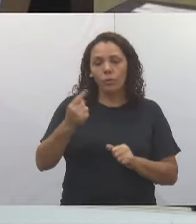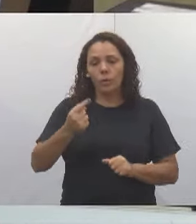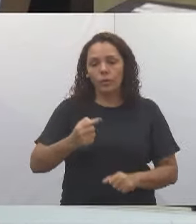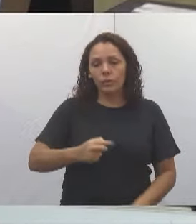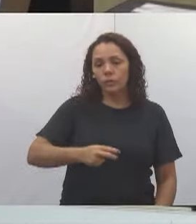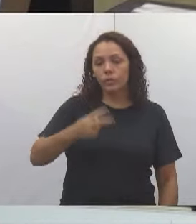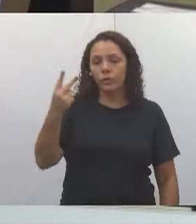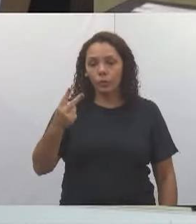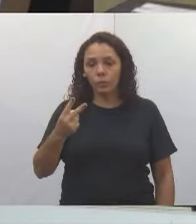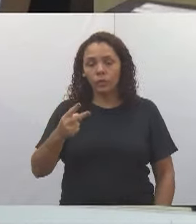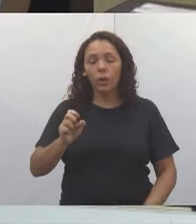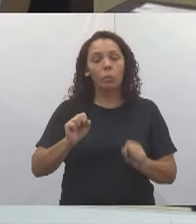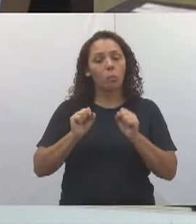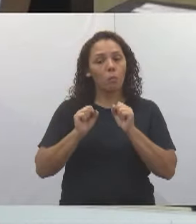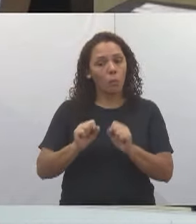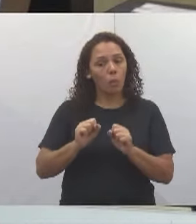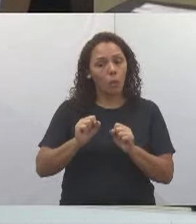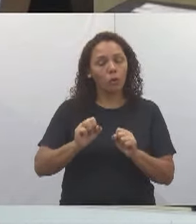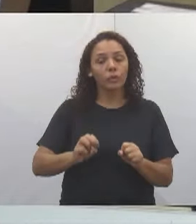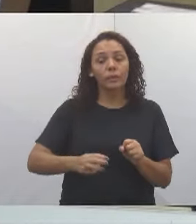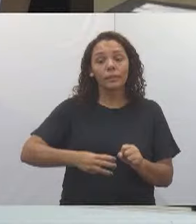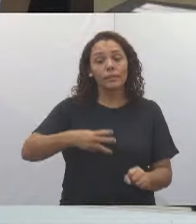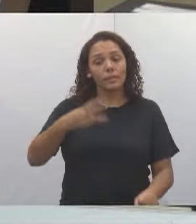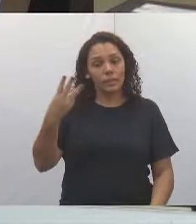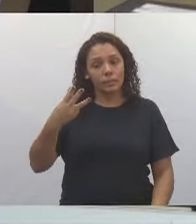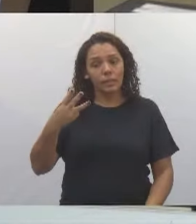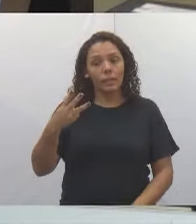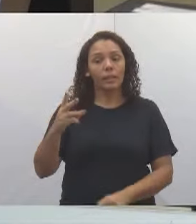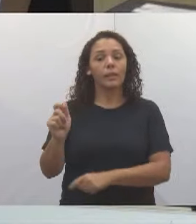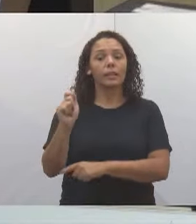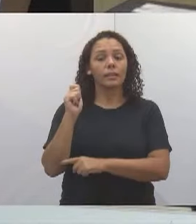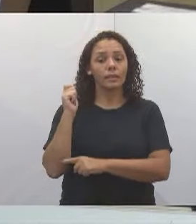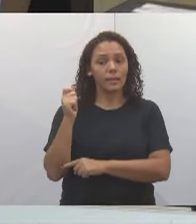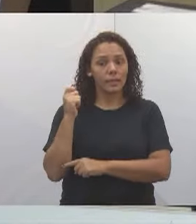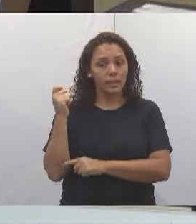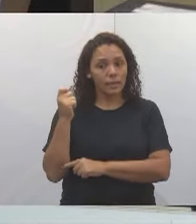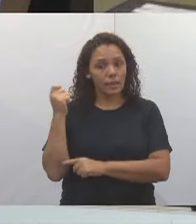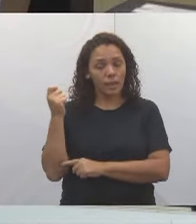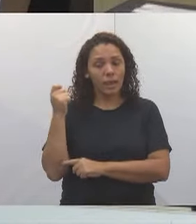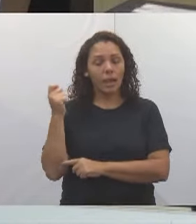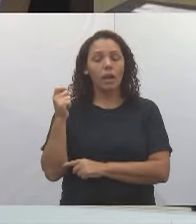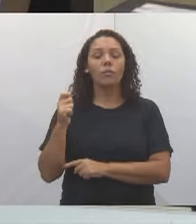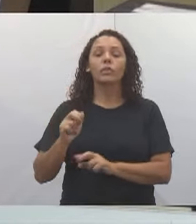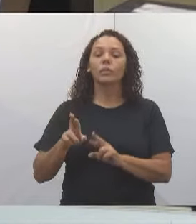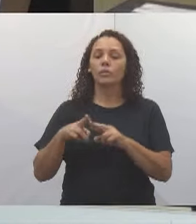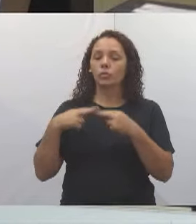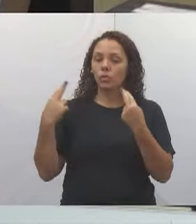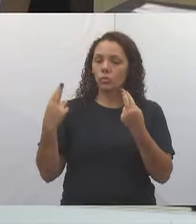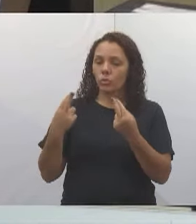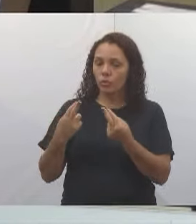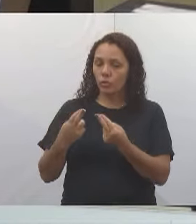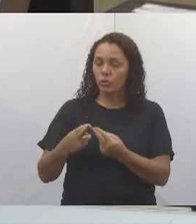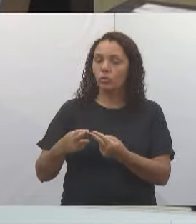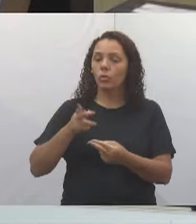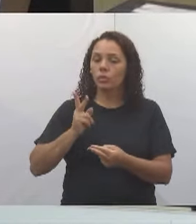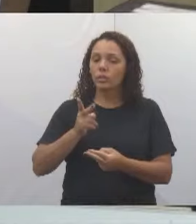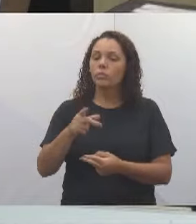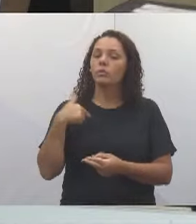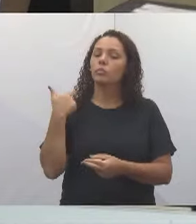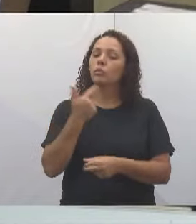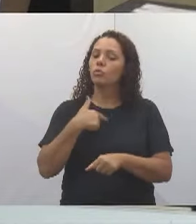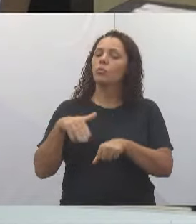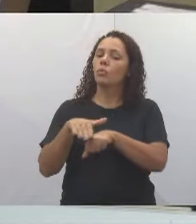de situação, que é onde a gente faz as reuniões, a gente continua discutindo os casos e as ações. Nós